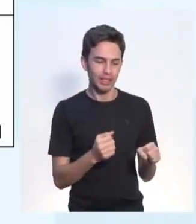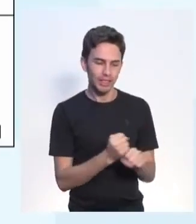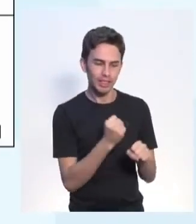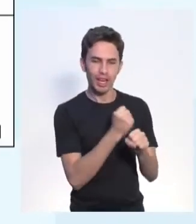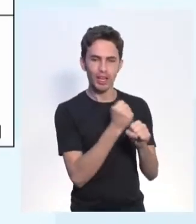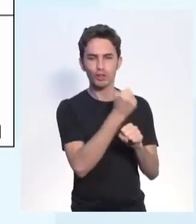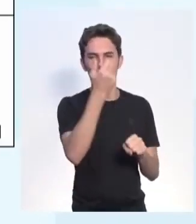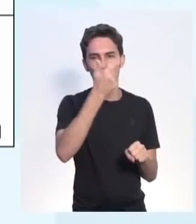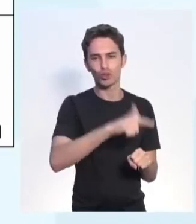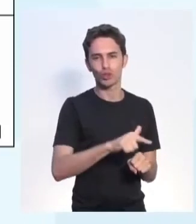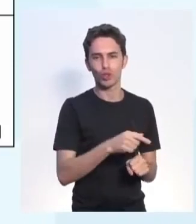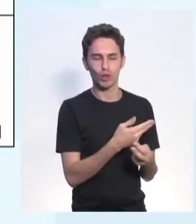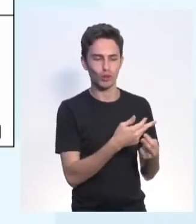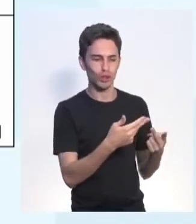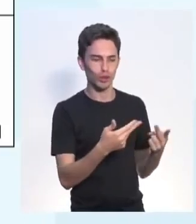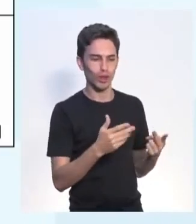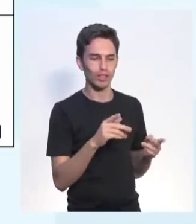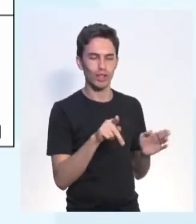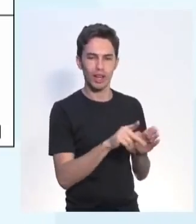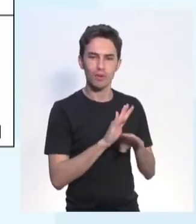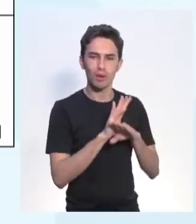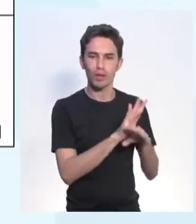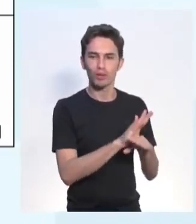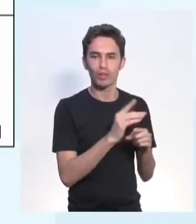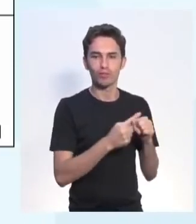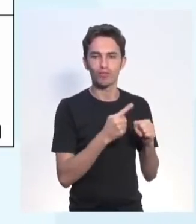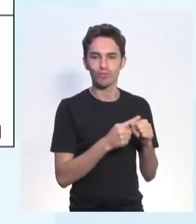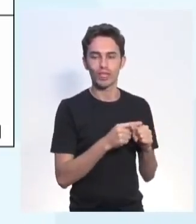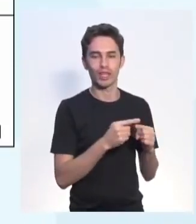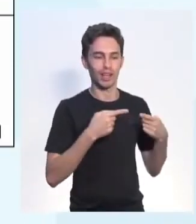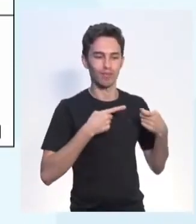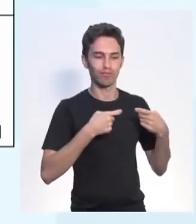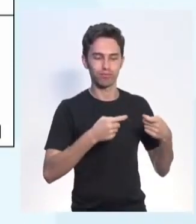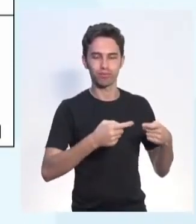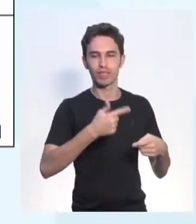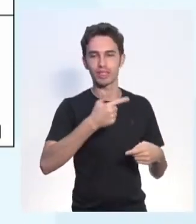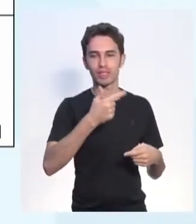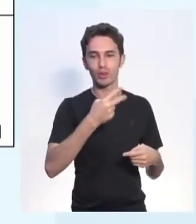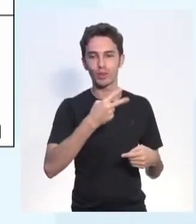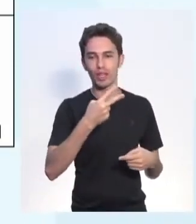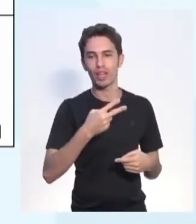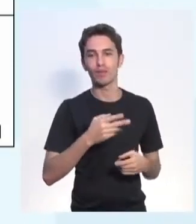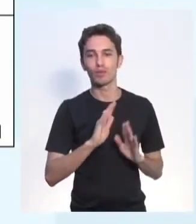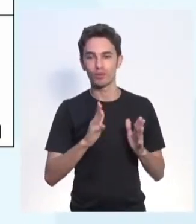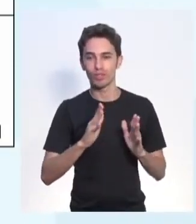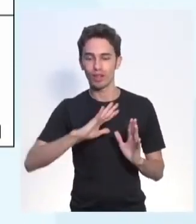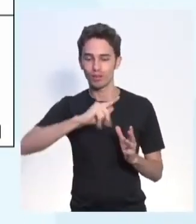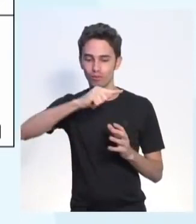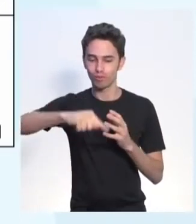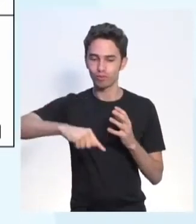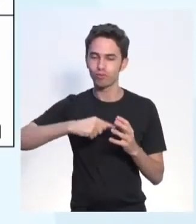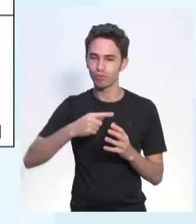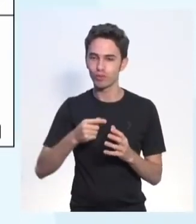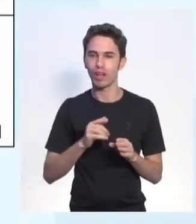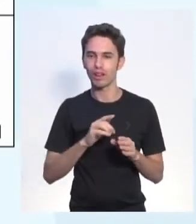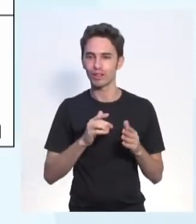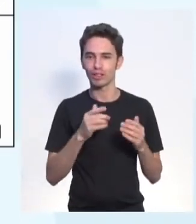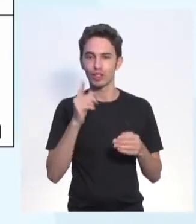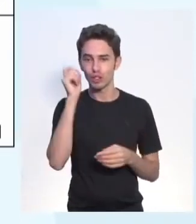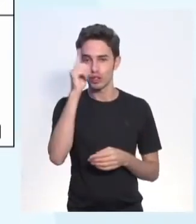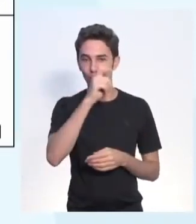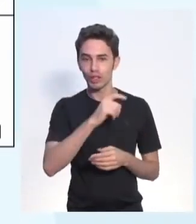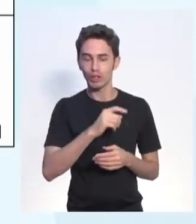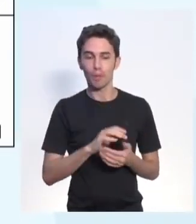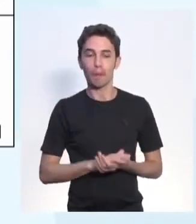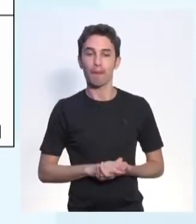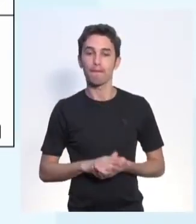aí envolvidos na Segunda Guerra Mundial. Mas não foi somente o plano econômico. nós temos